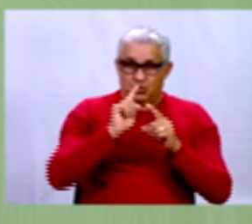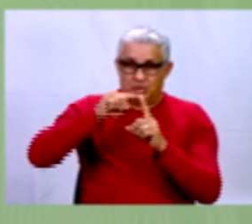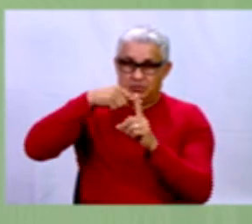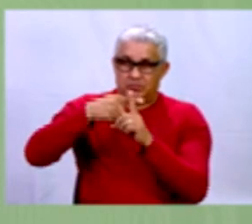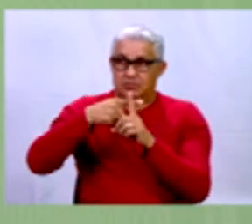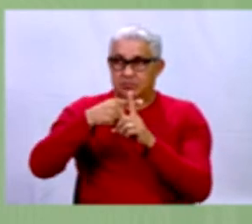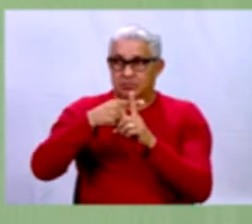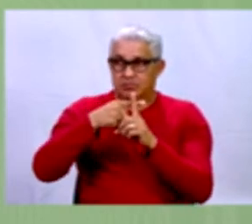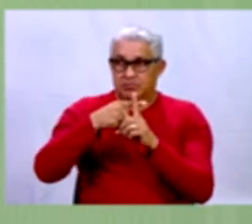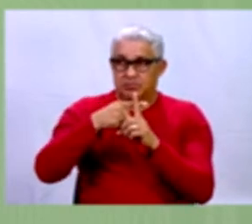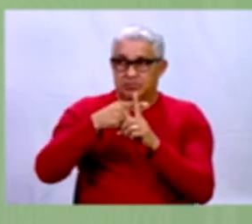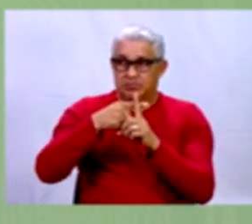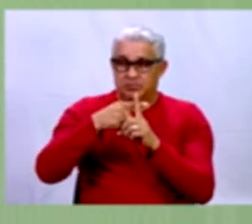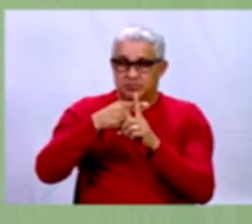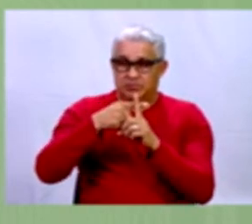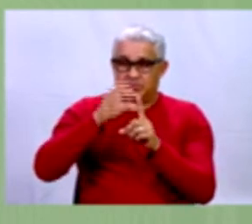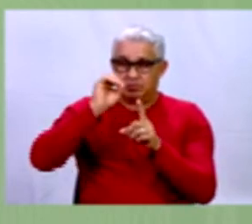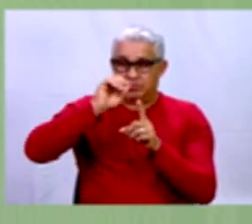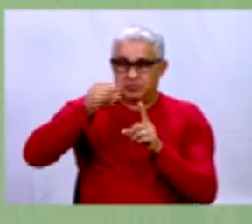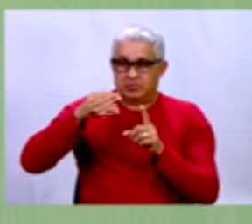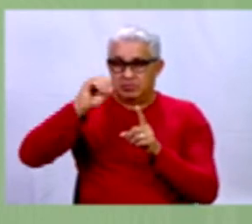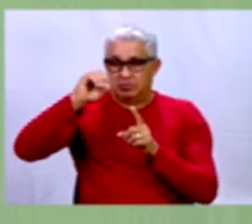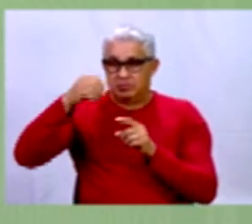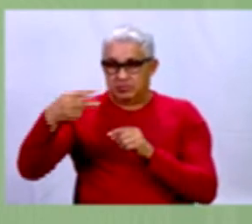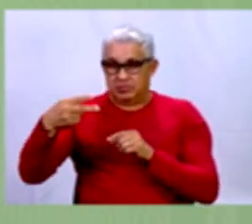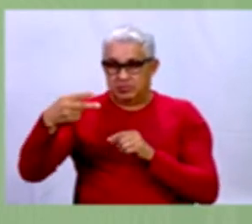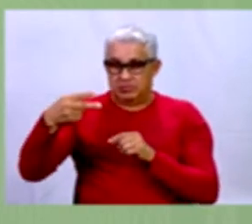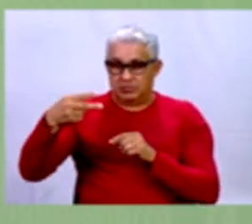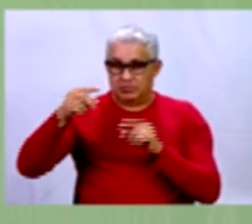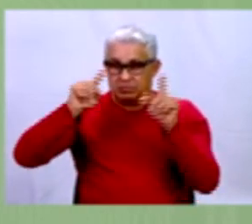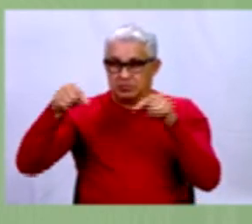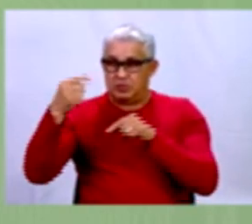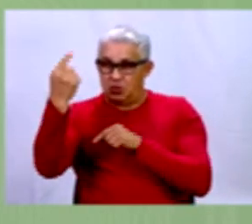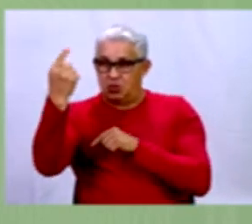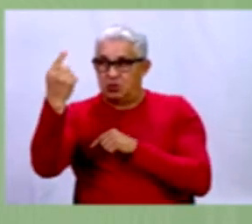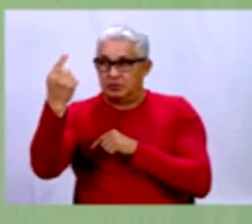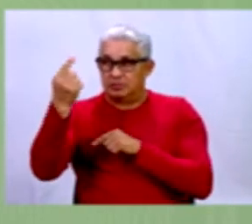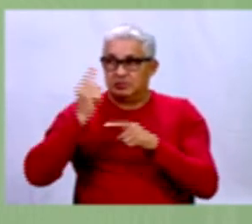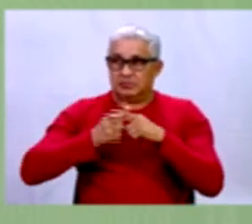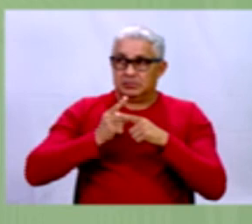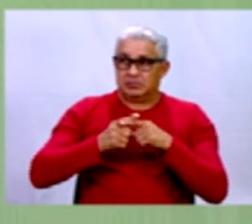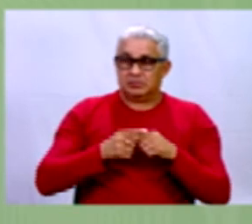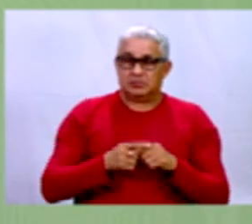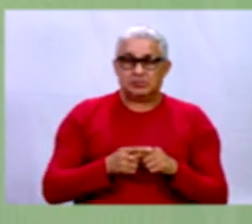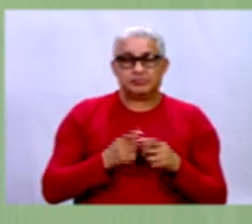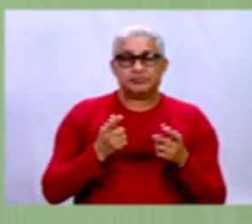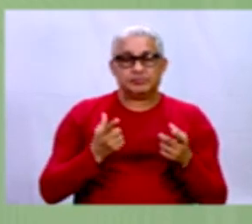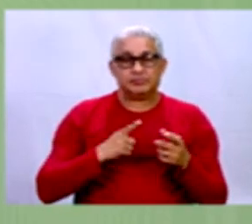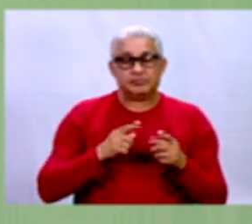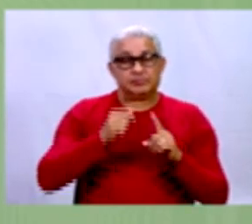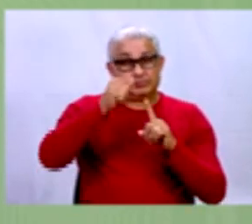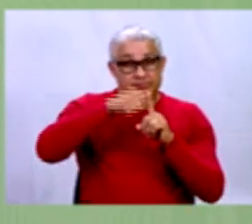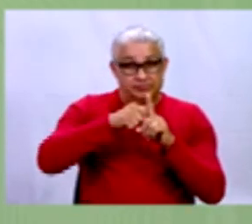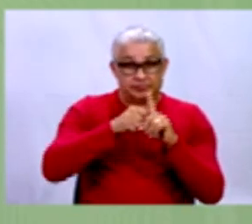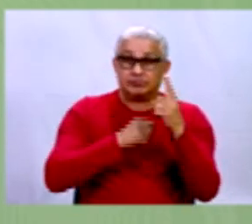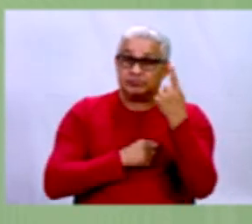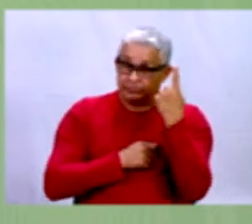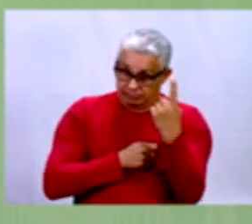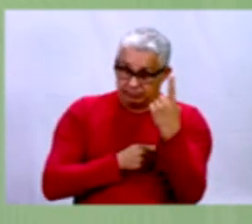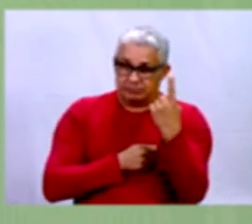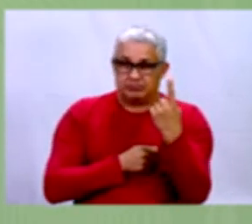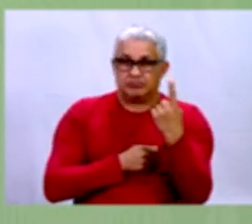de vocês. 1 mais 0,02 elevado a 1. Por que é elevado a 1? Porque a gente está fazendo do mês 1. E